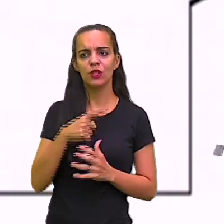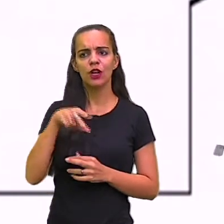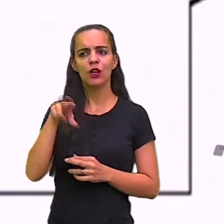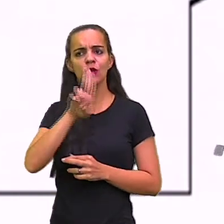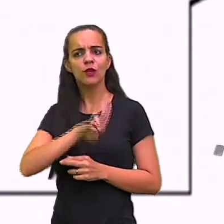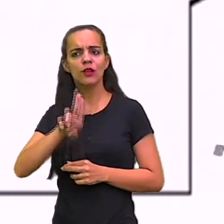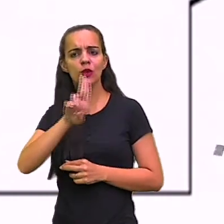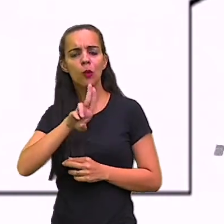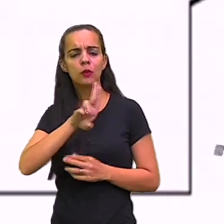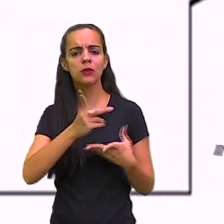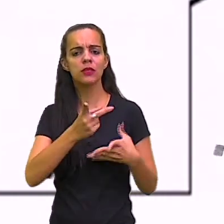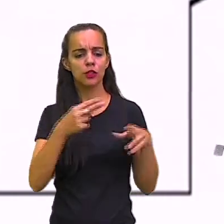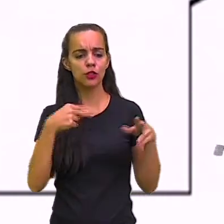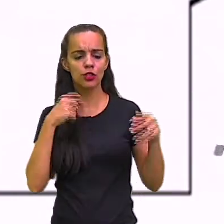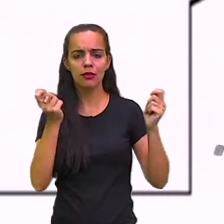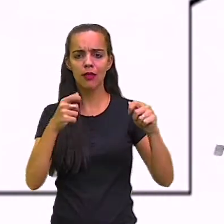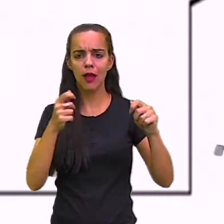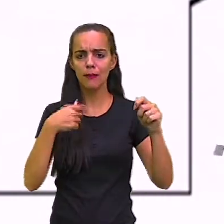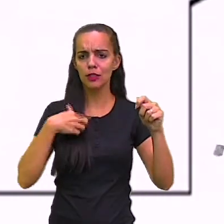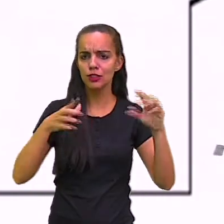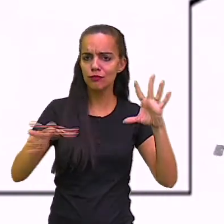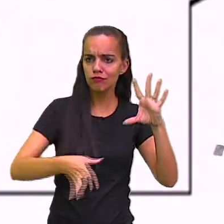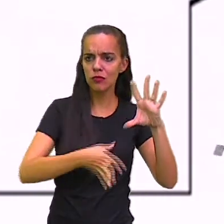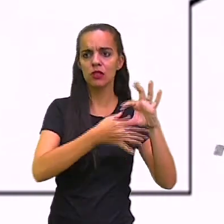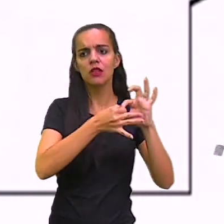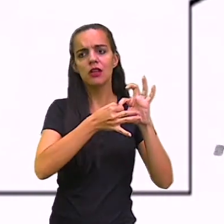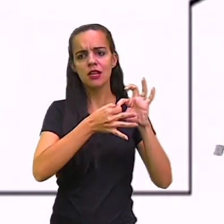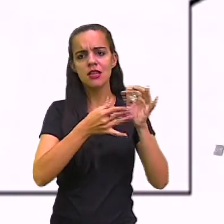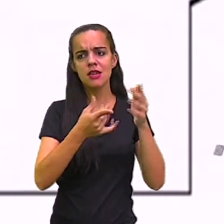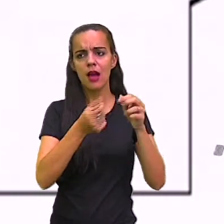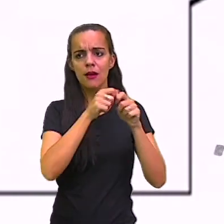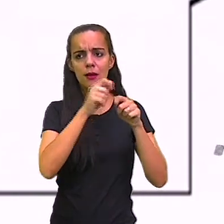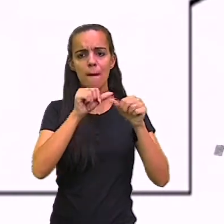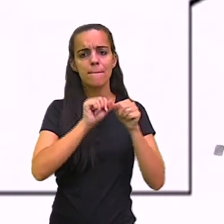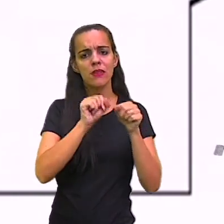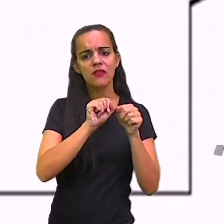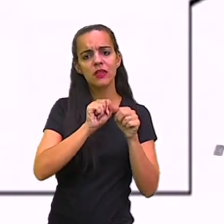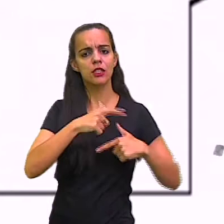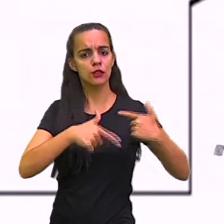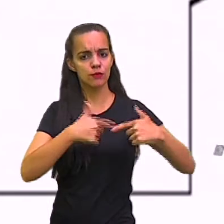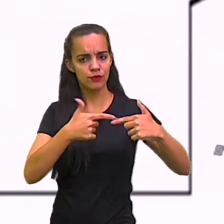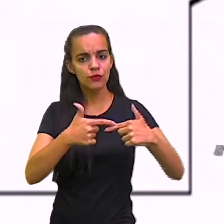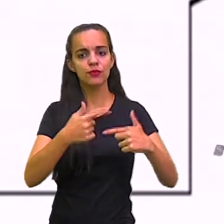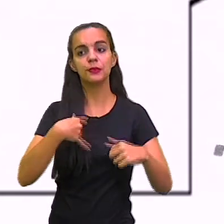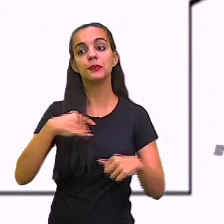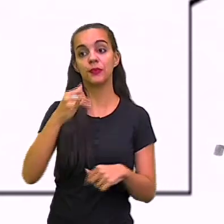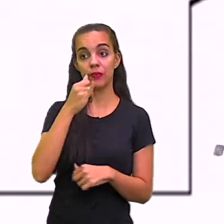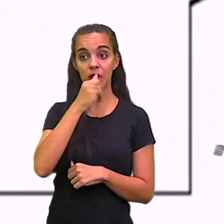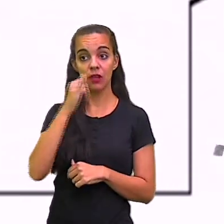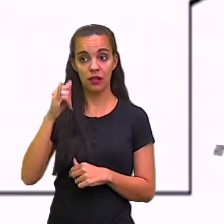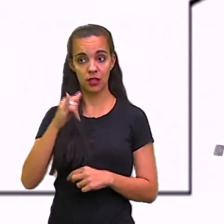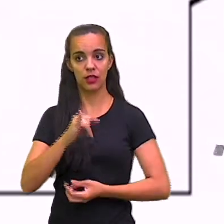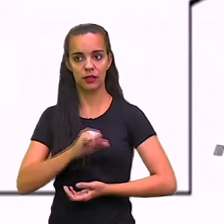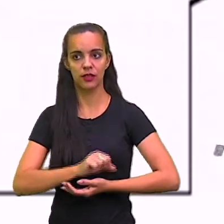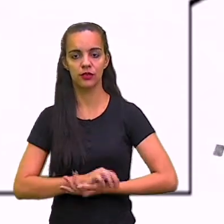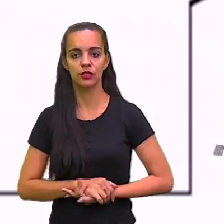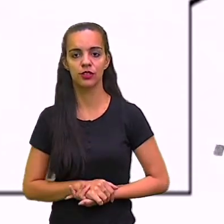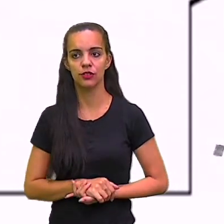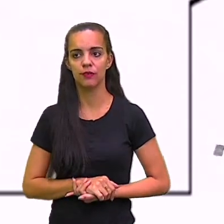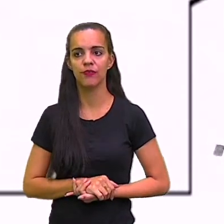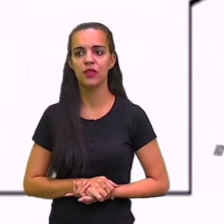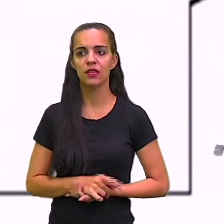utilizados para ligar dispositivos elétricos e eletrônicos de acordo com suas especificações de